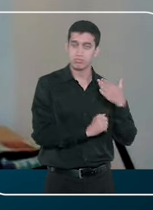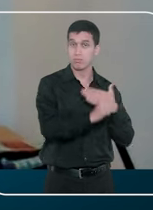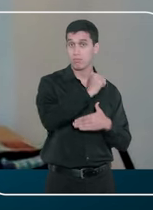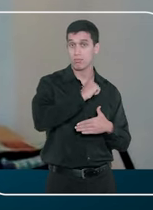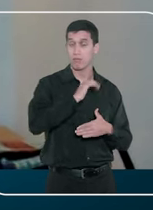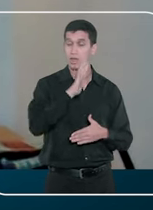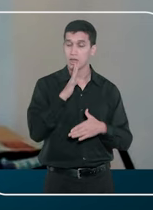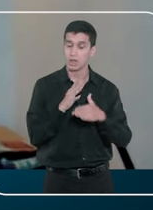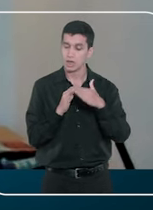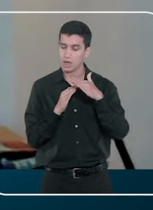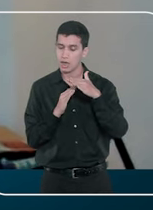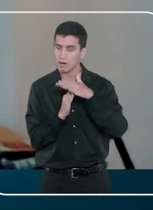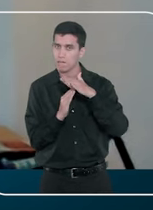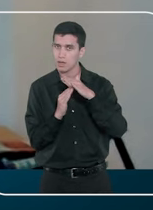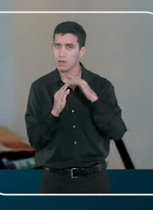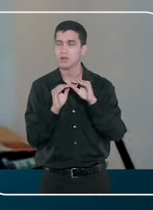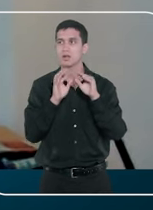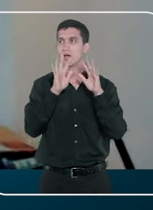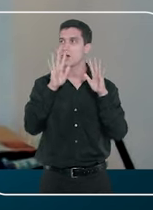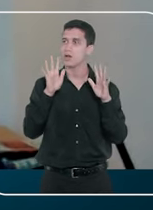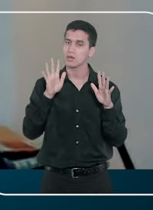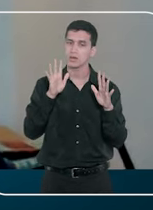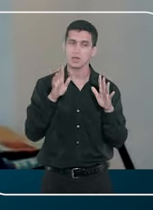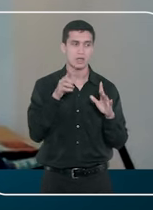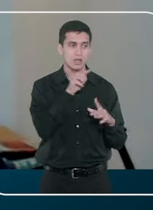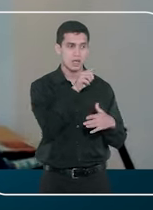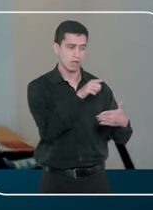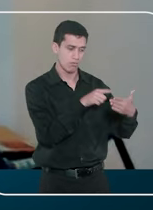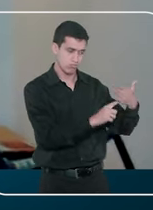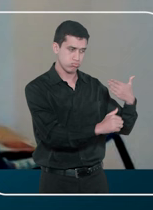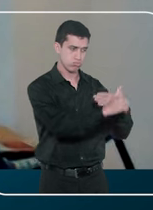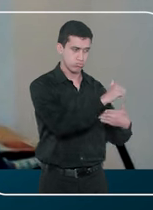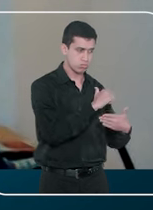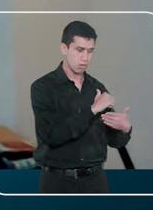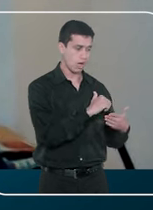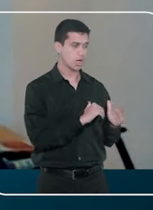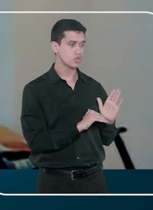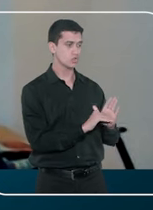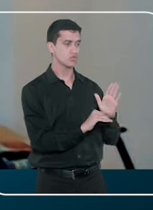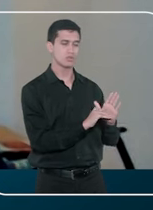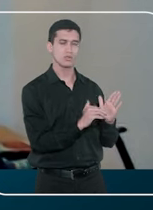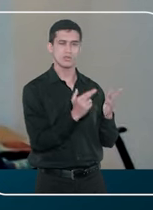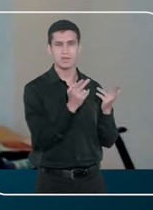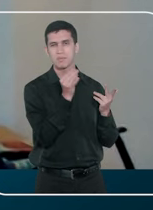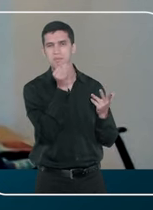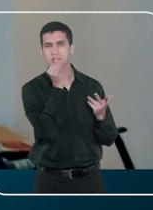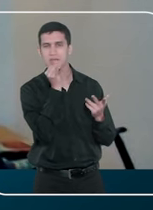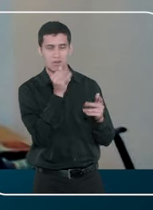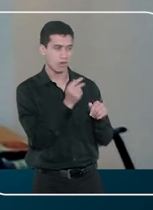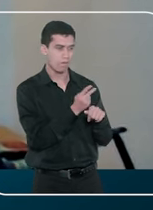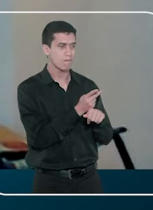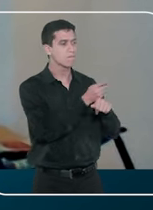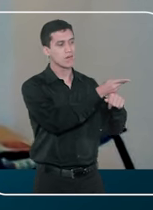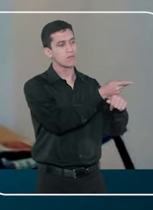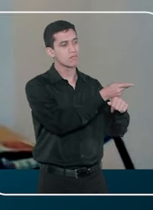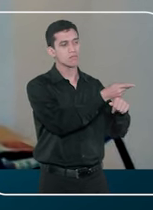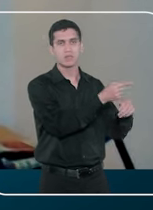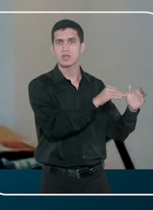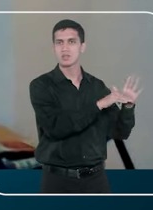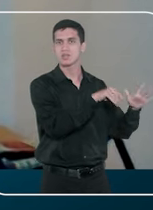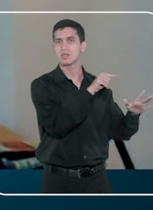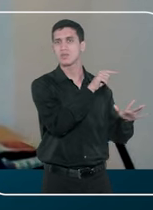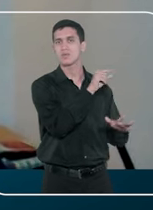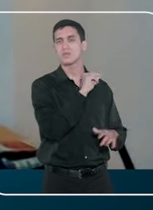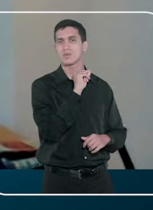claros sobre o que seriam os prêmios dados a esse integrante de organização criminosa que passasse a figurar como um elemento